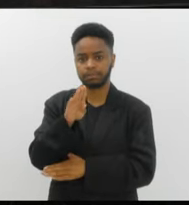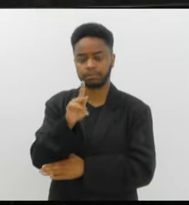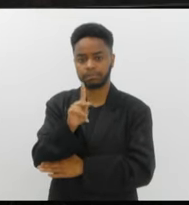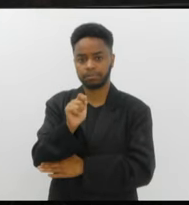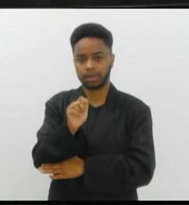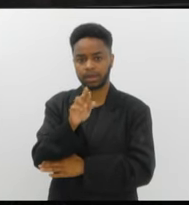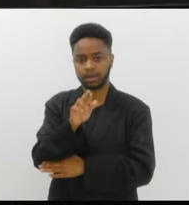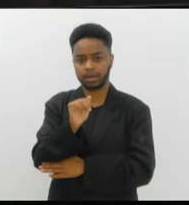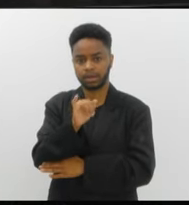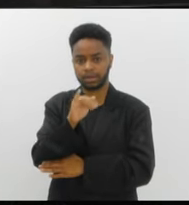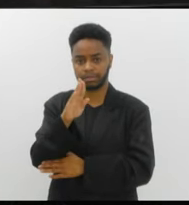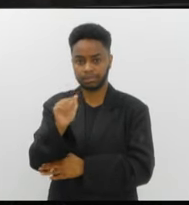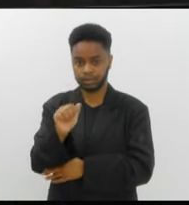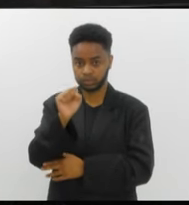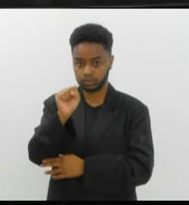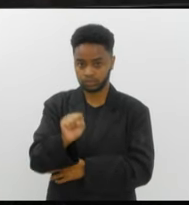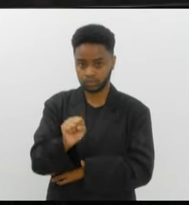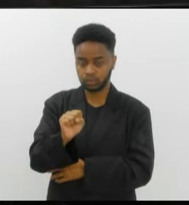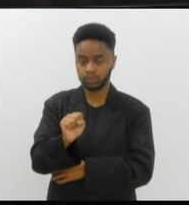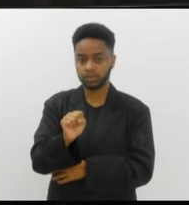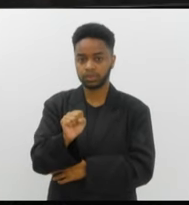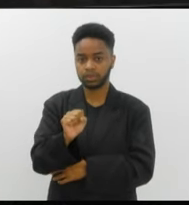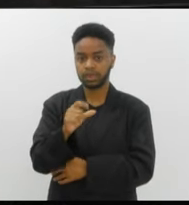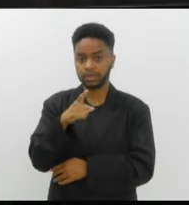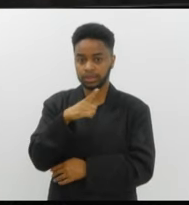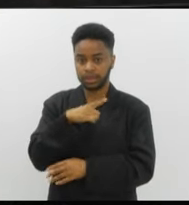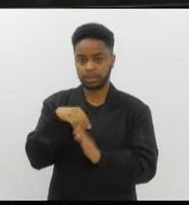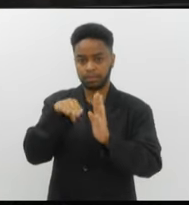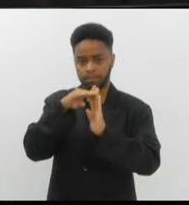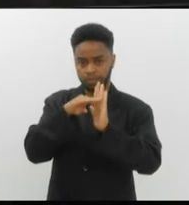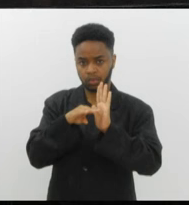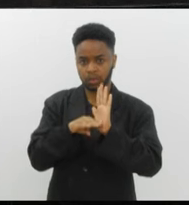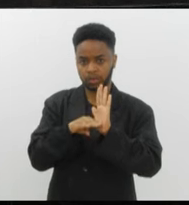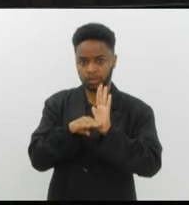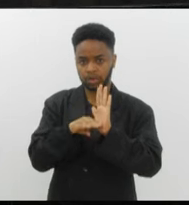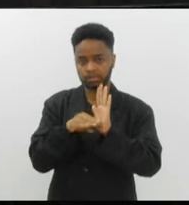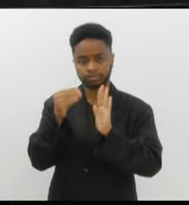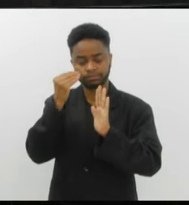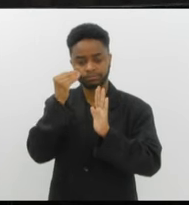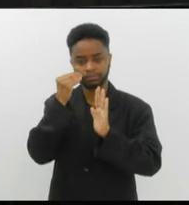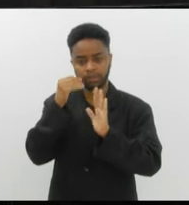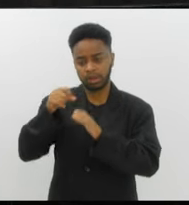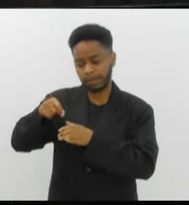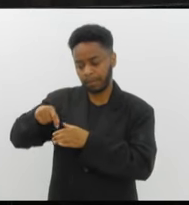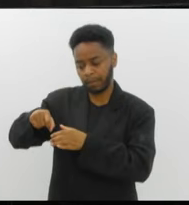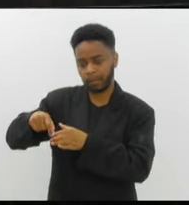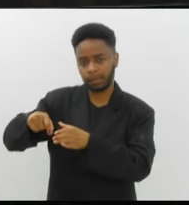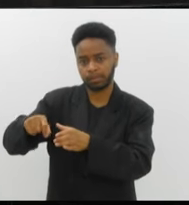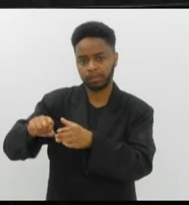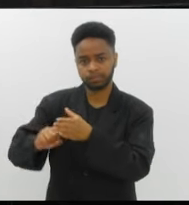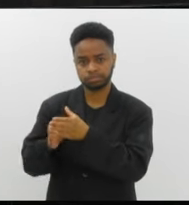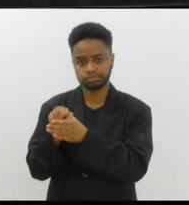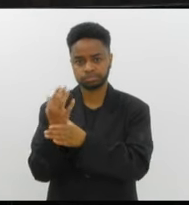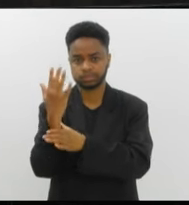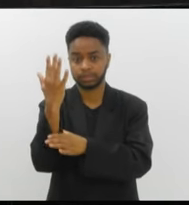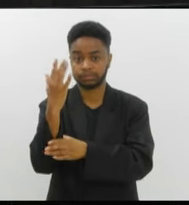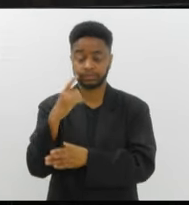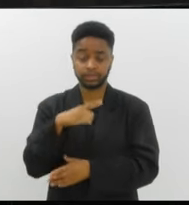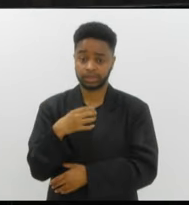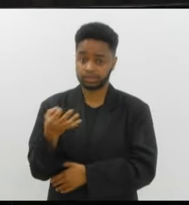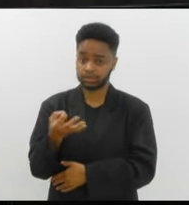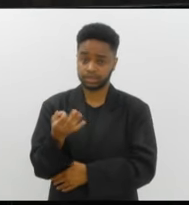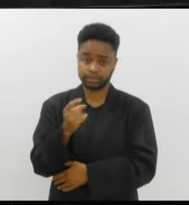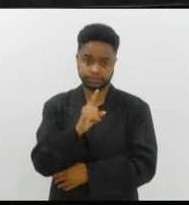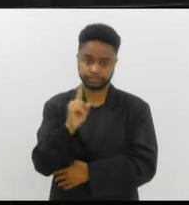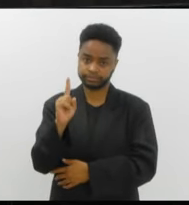está sendo objeto de um intenso programa de reflorestamento? Eu garanto também